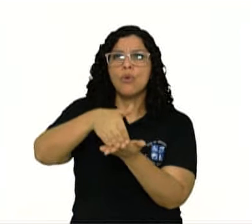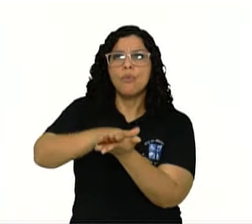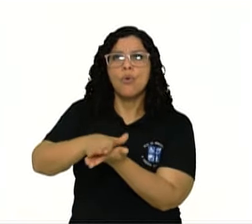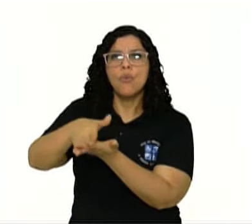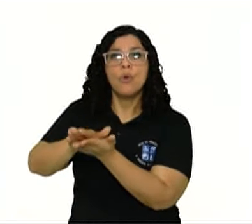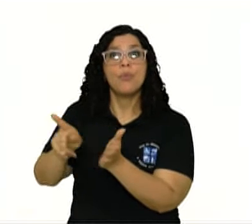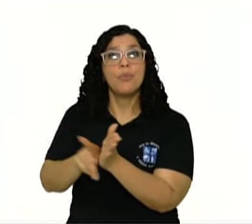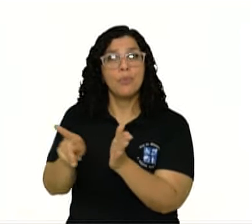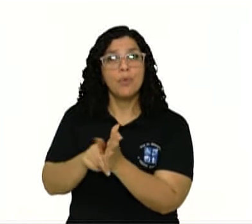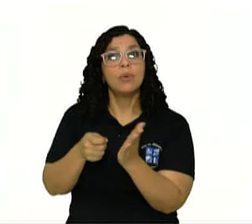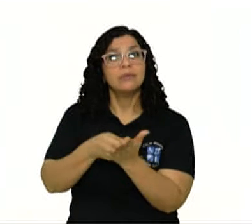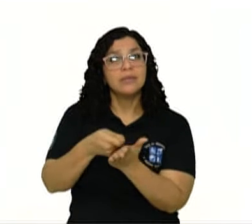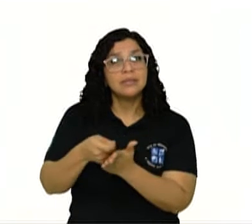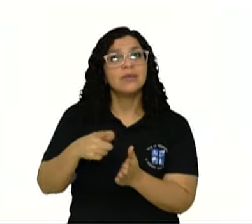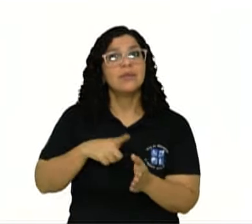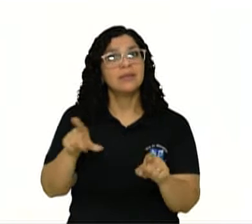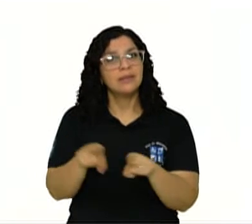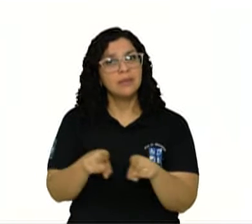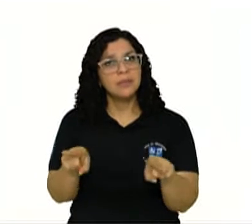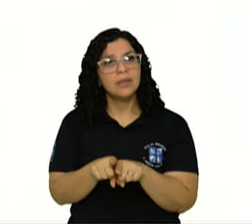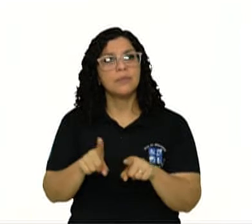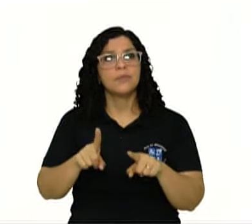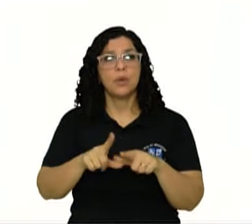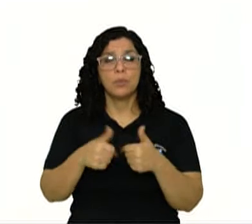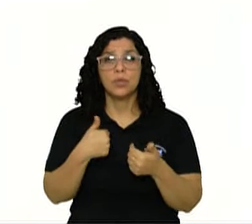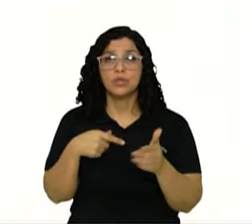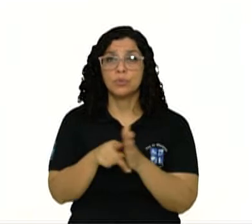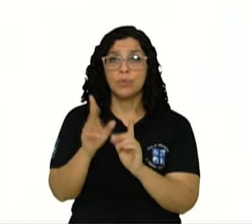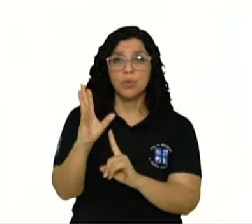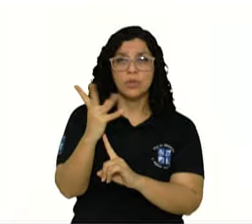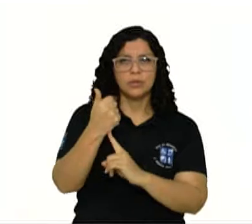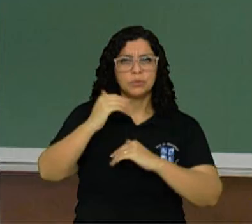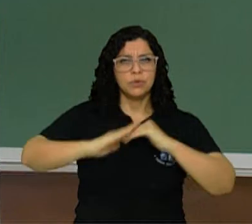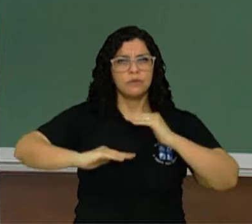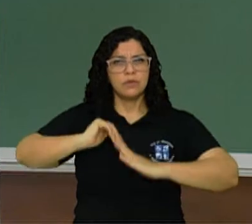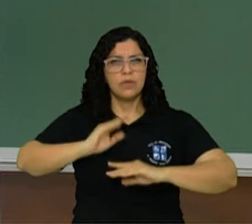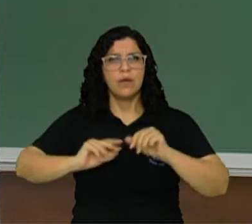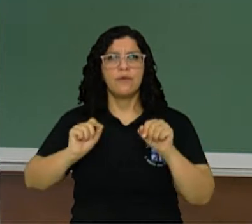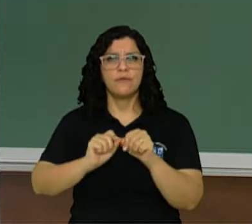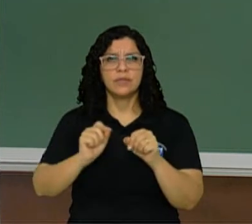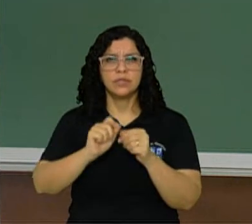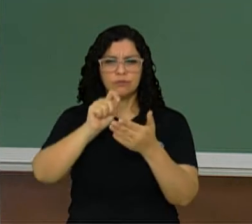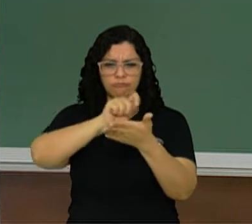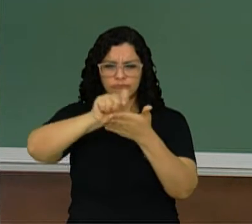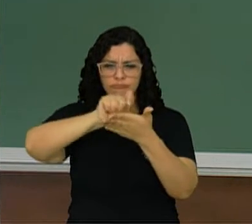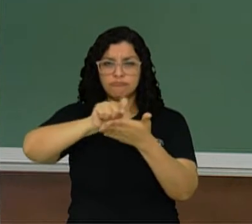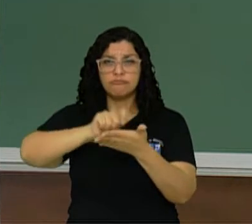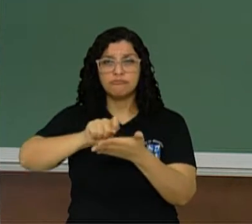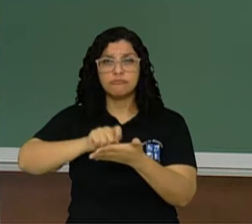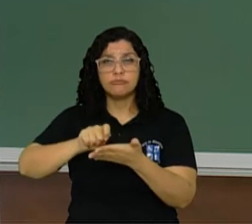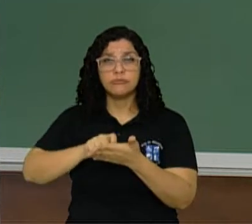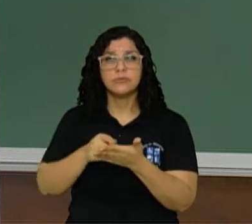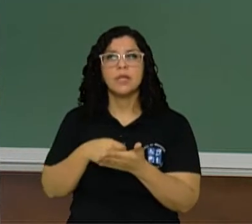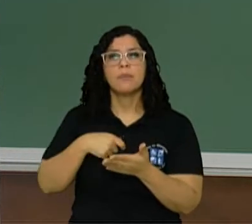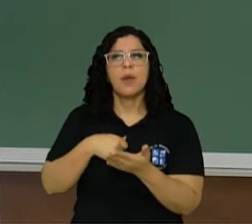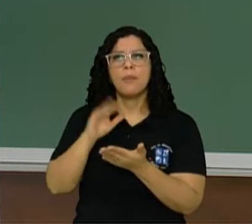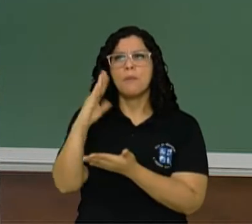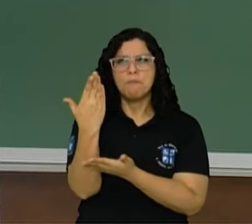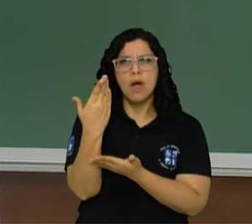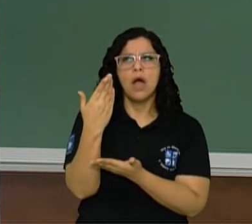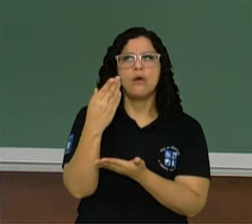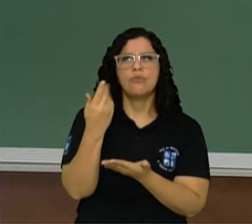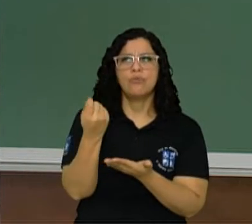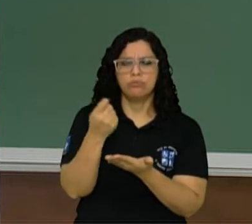forma, através da gravura. Então, os artistas, eles escreviam em matrizes